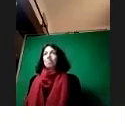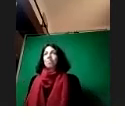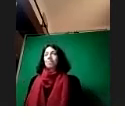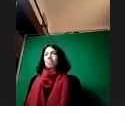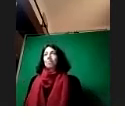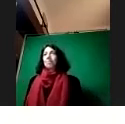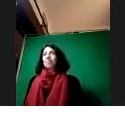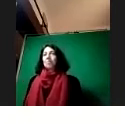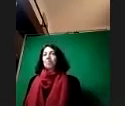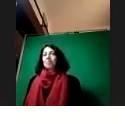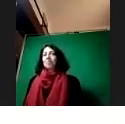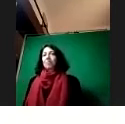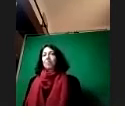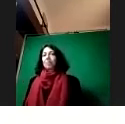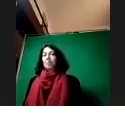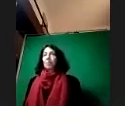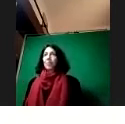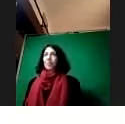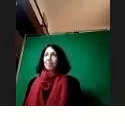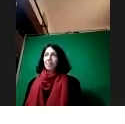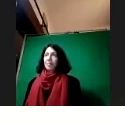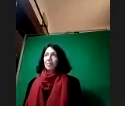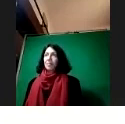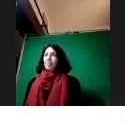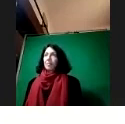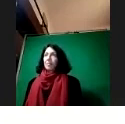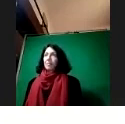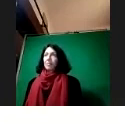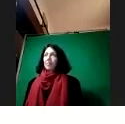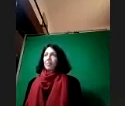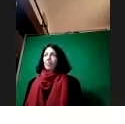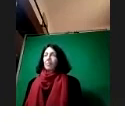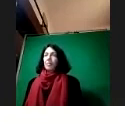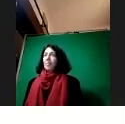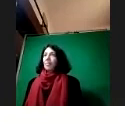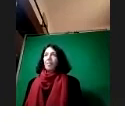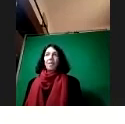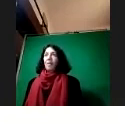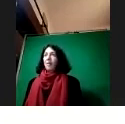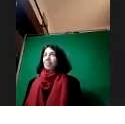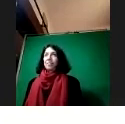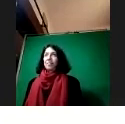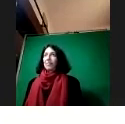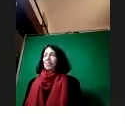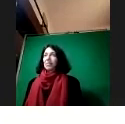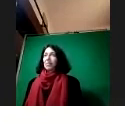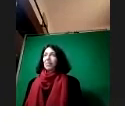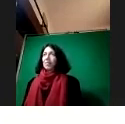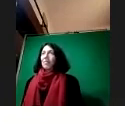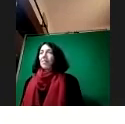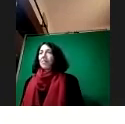se revelasse com o acender da luz e, portanto, isso foi motivado pela recriação